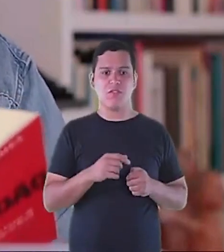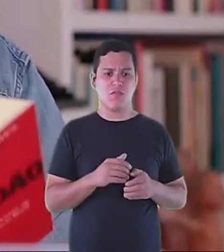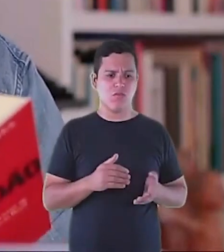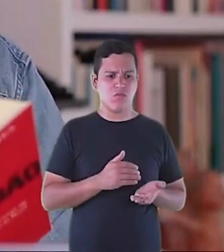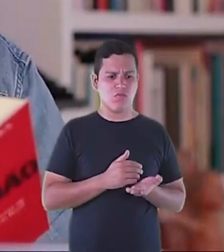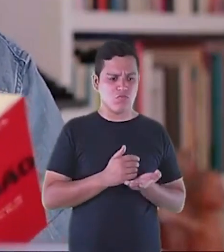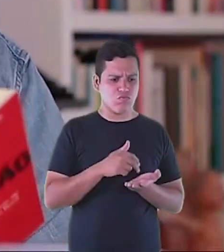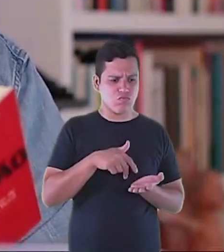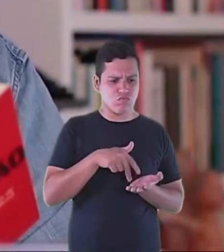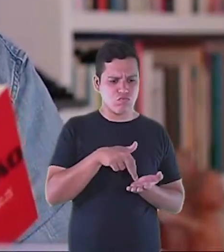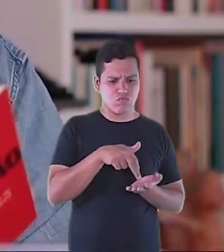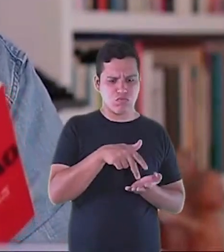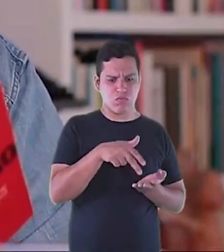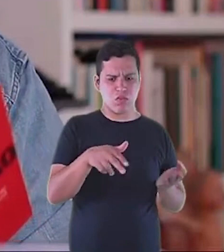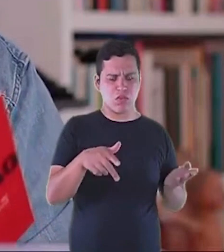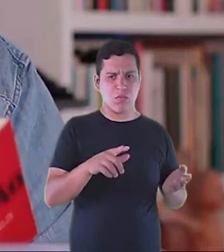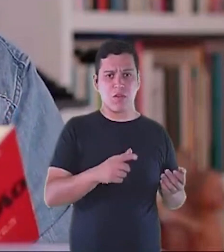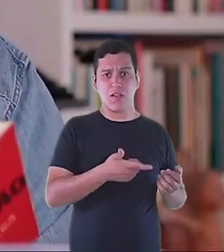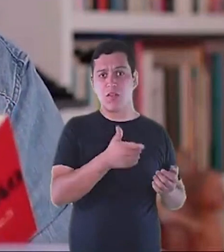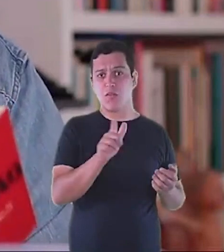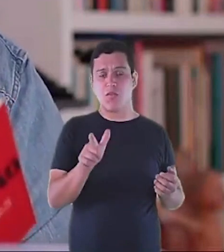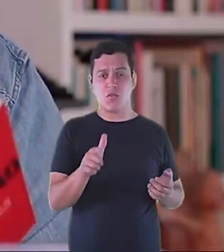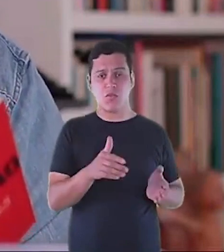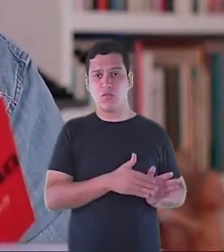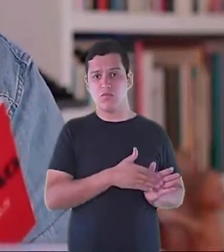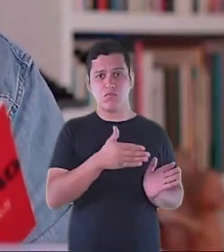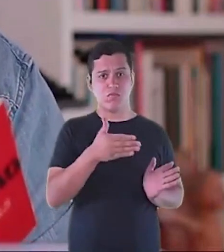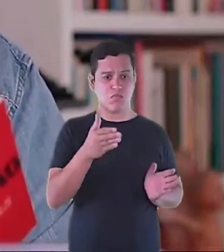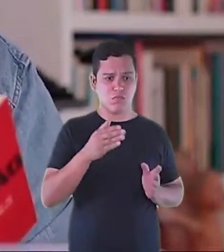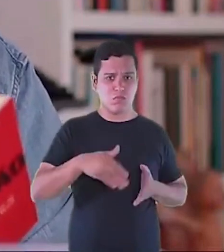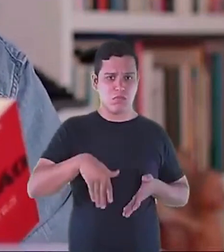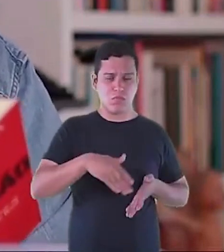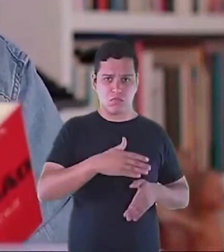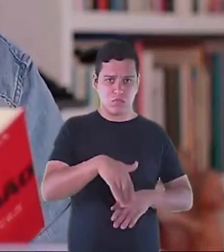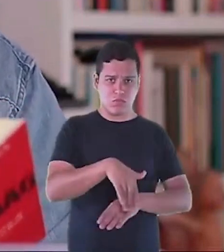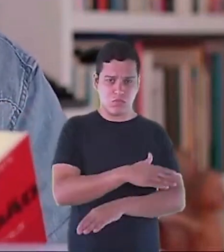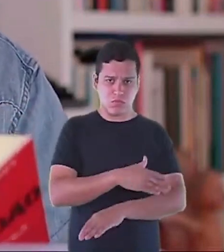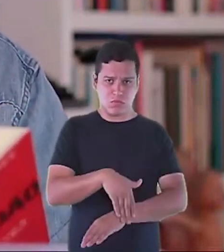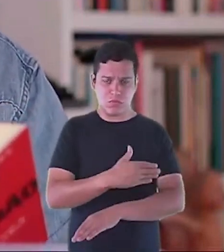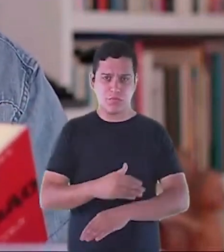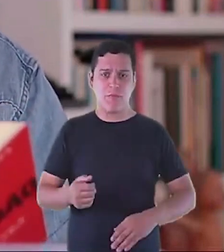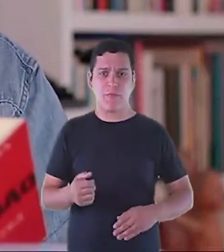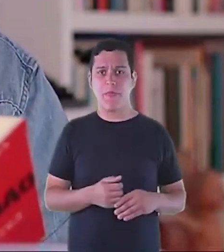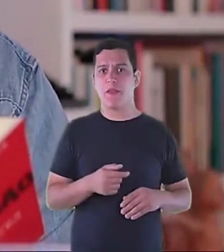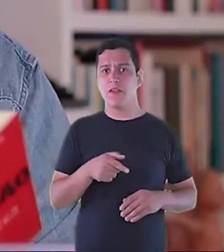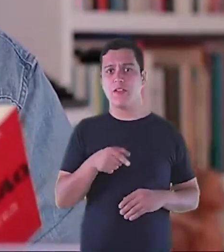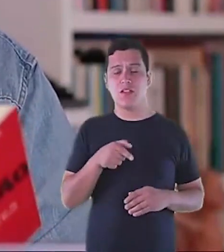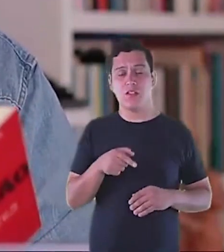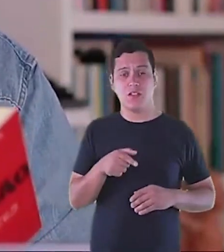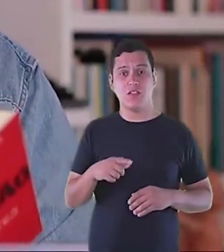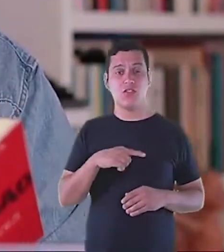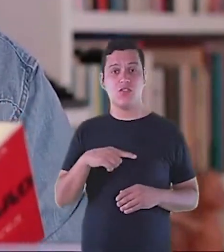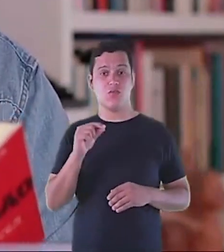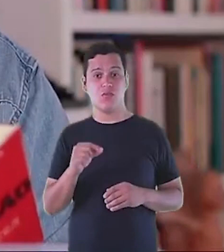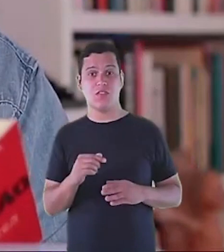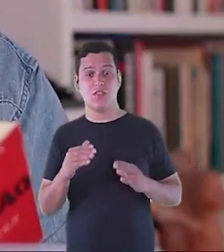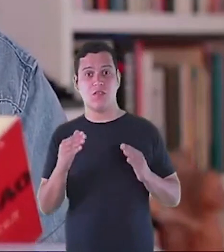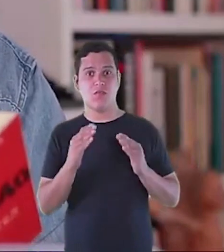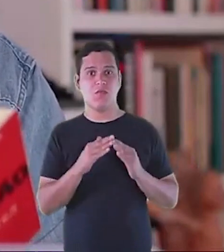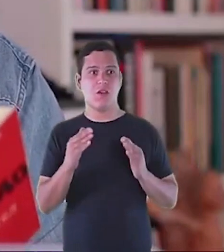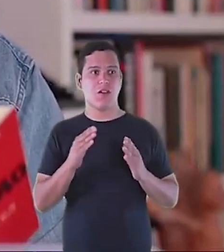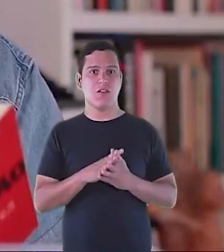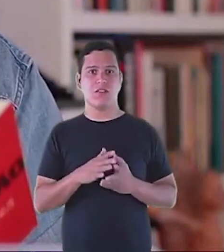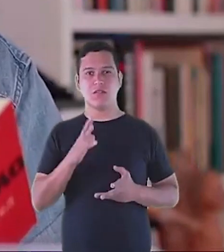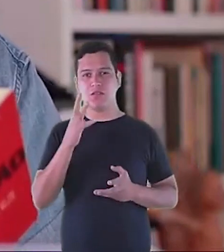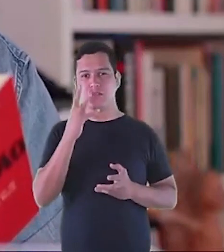ponte, quase na esquina da rua direita com a São José. Era a residência particular mais deslumbrante de